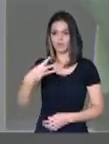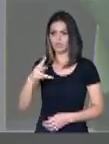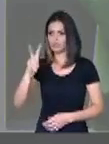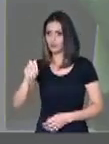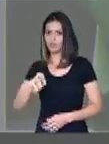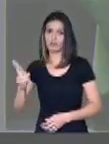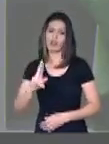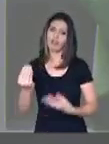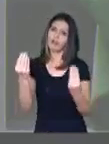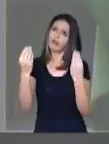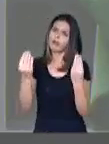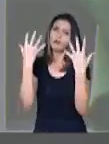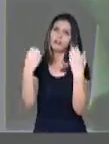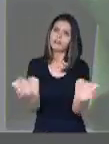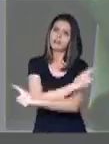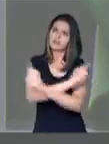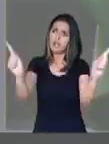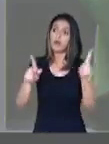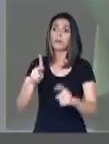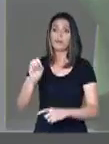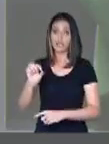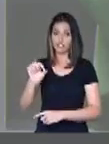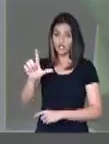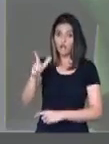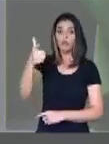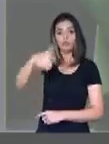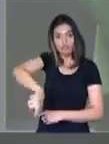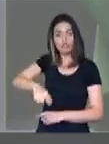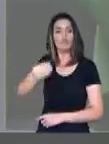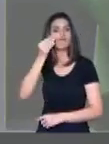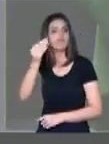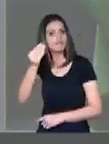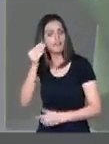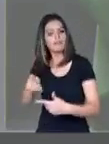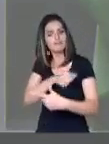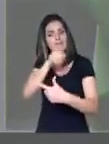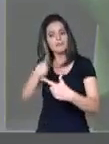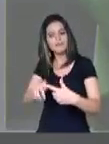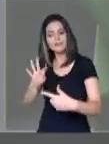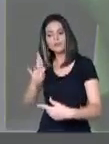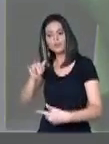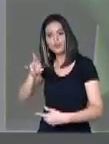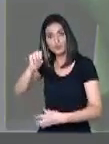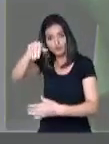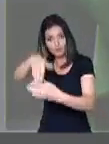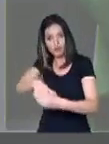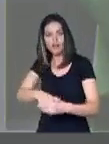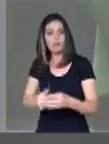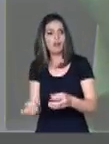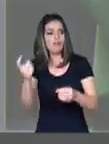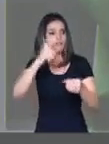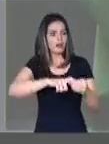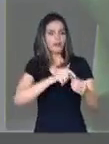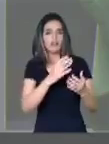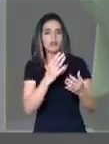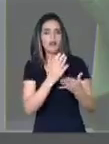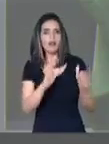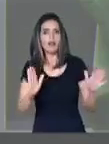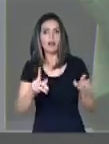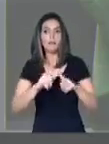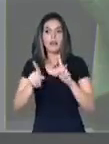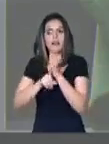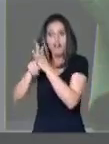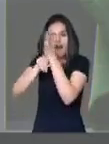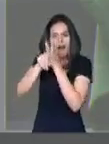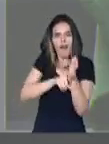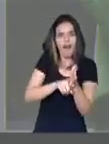R$ 1.350. Isso é inadmissível. E o pessoal tenta de novo, nesse segundo turno, reverter essa barbaridade. Mas nós temos análise da